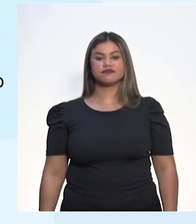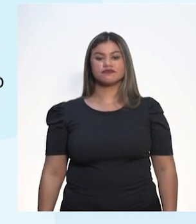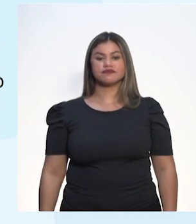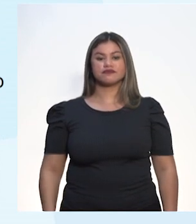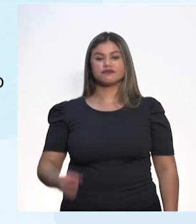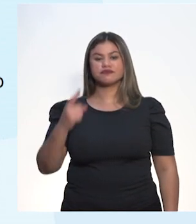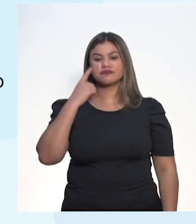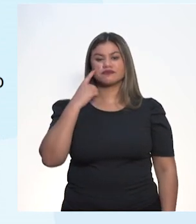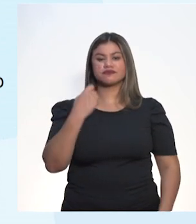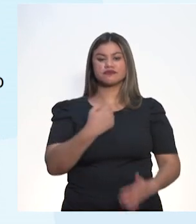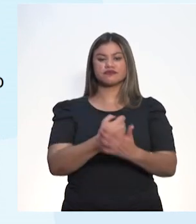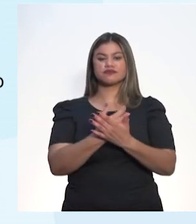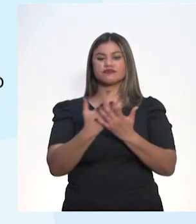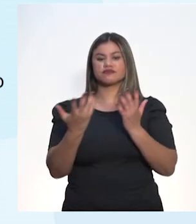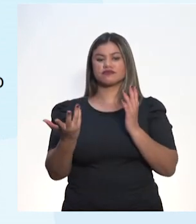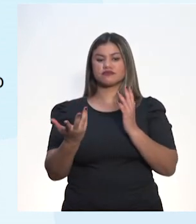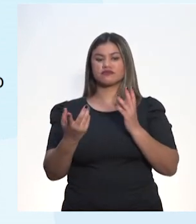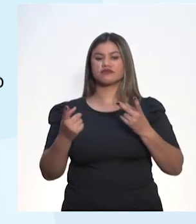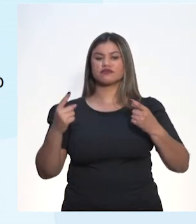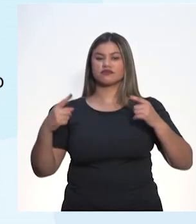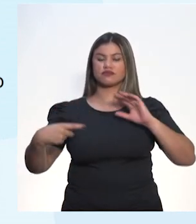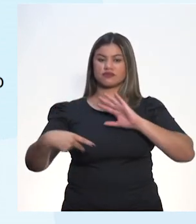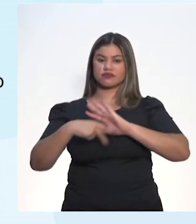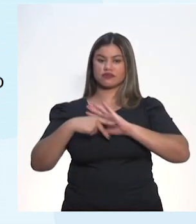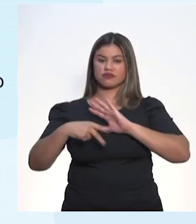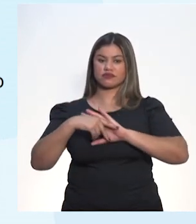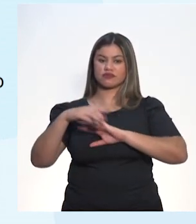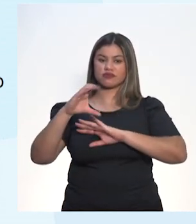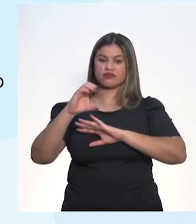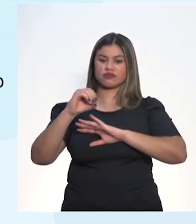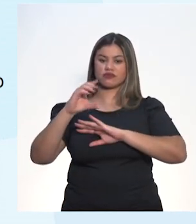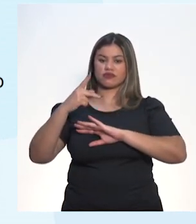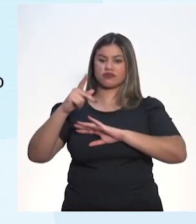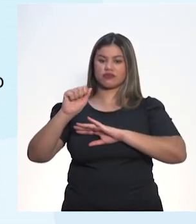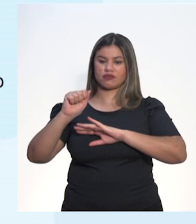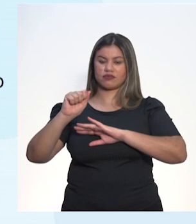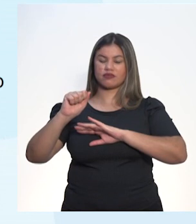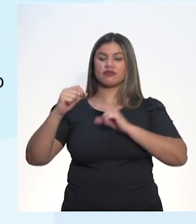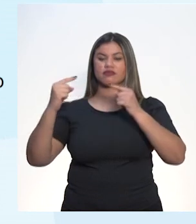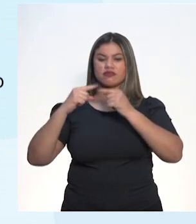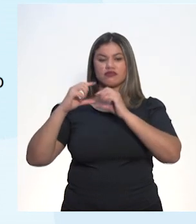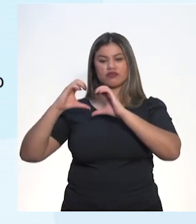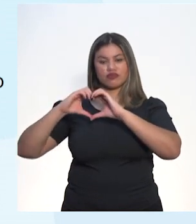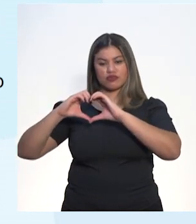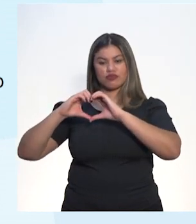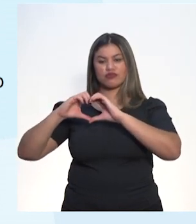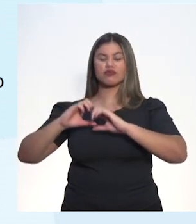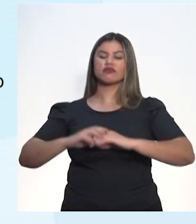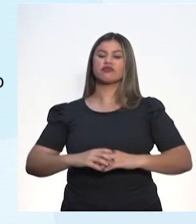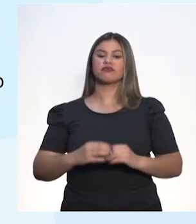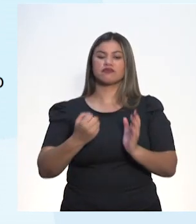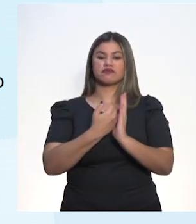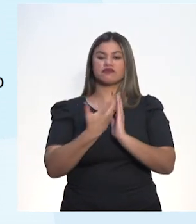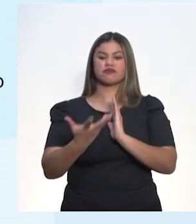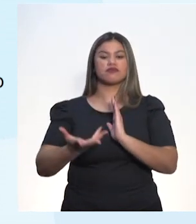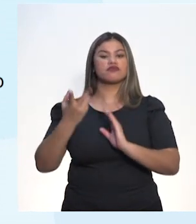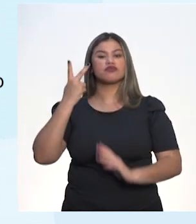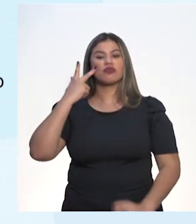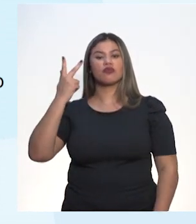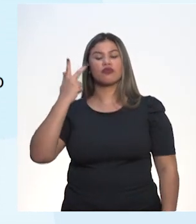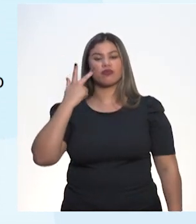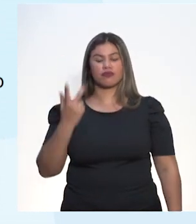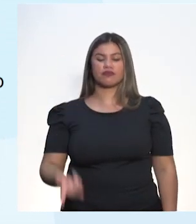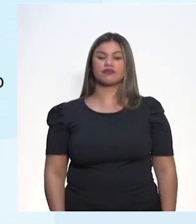todas as cartas de copas, que é a vermelhinho, é o coraçãozinho vermelhinho, de um baralho comum.